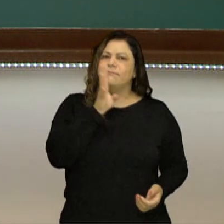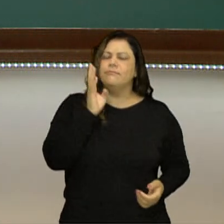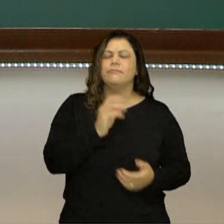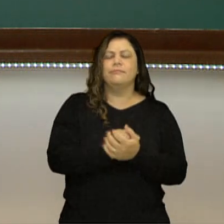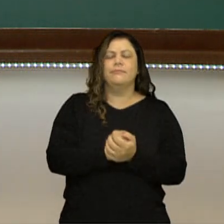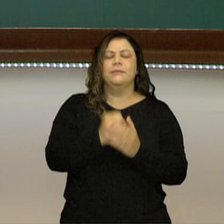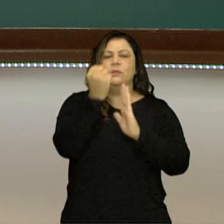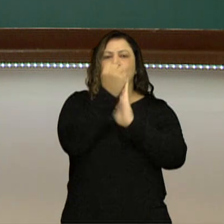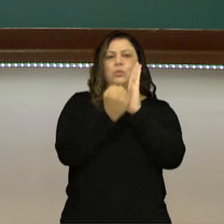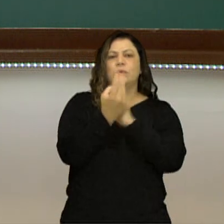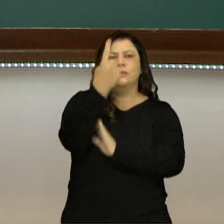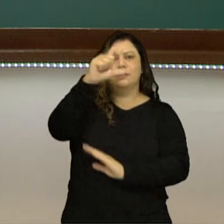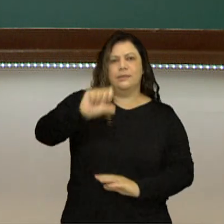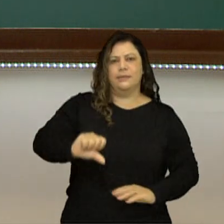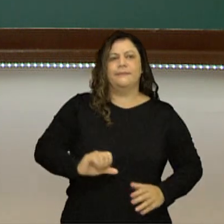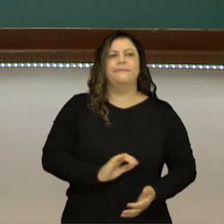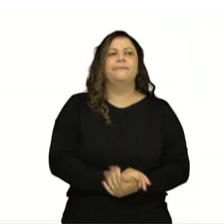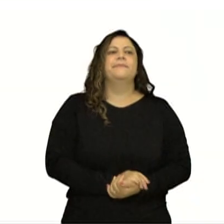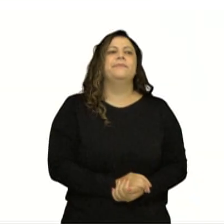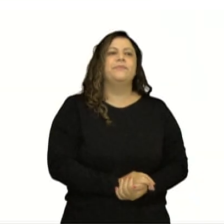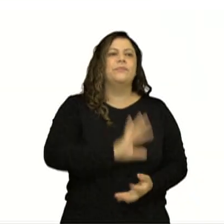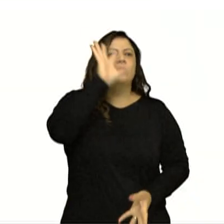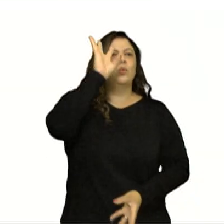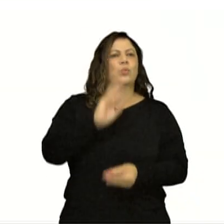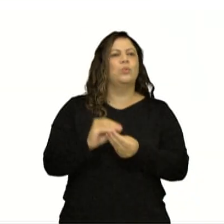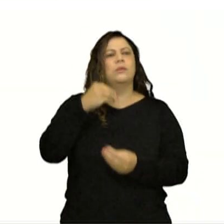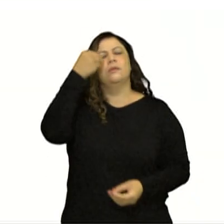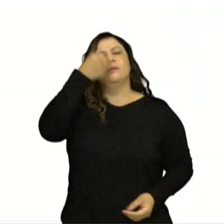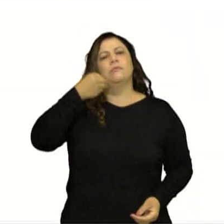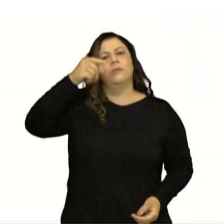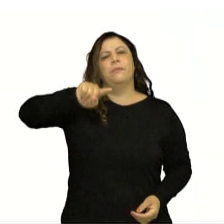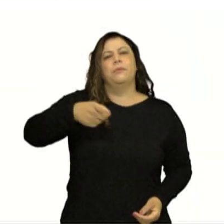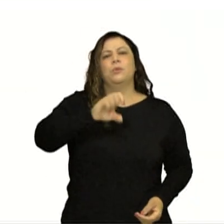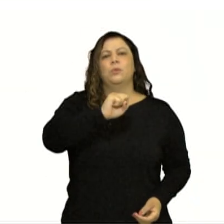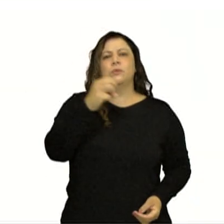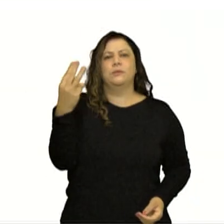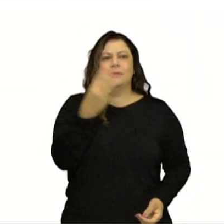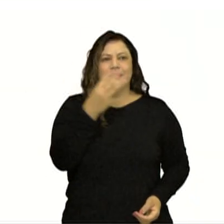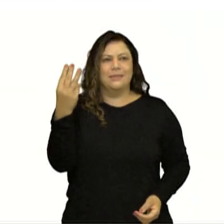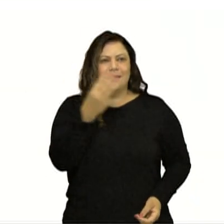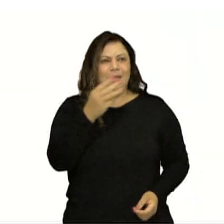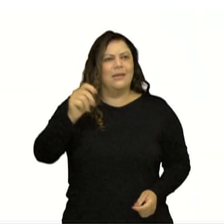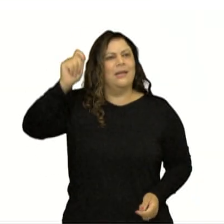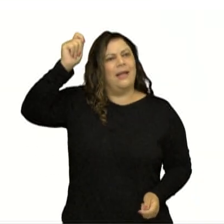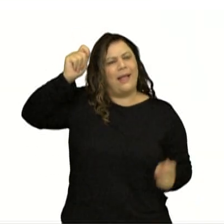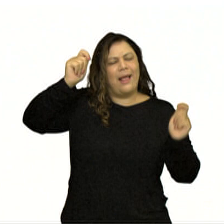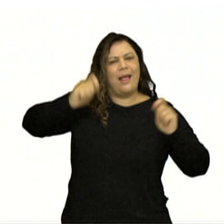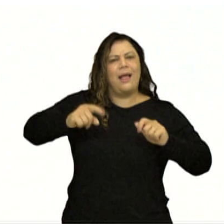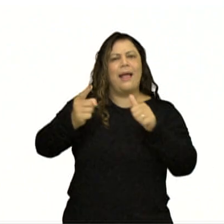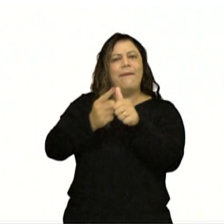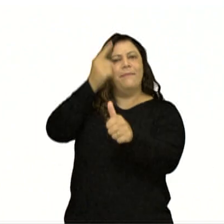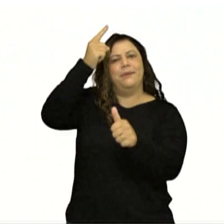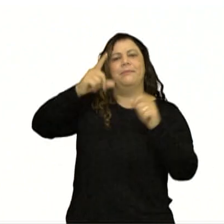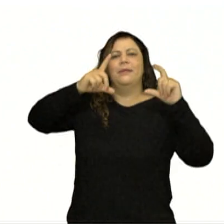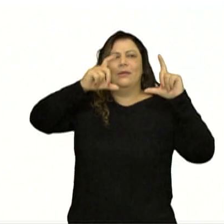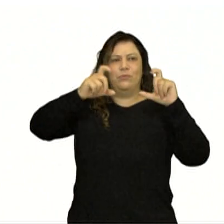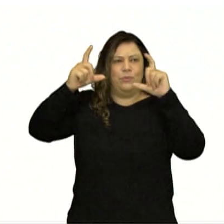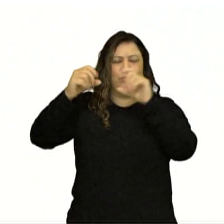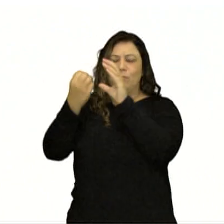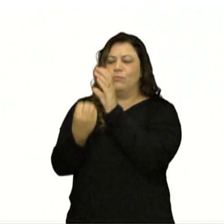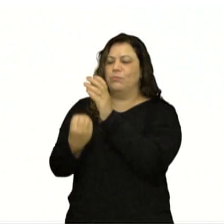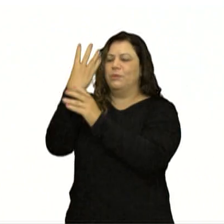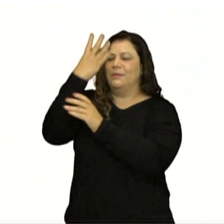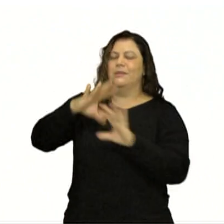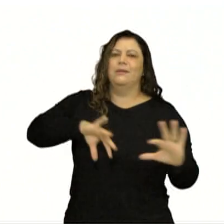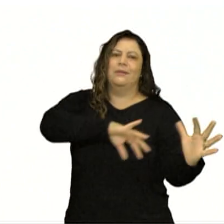do século XIX. O resultado dessa experiência de 1833 é considerado uma das primeiras fotografias criadas